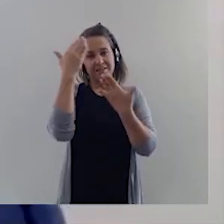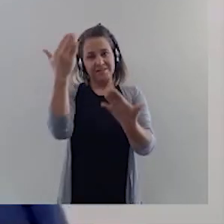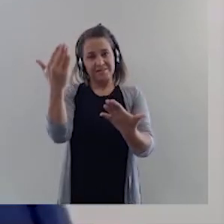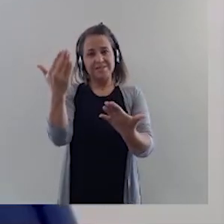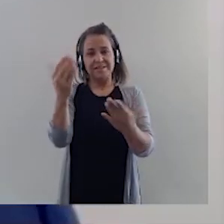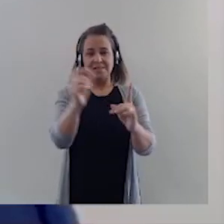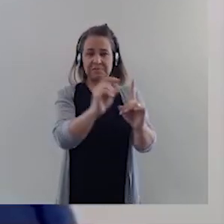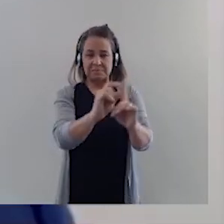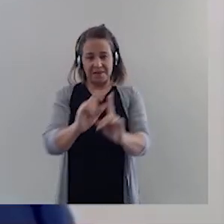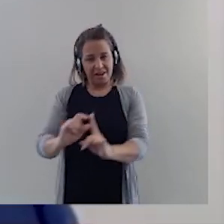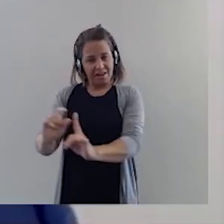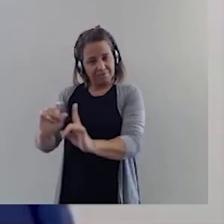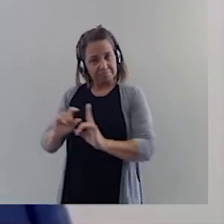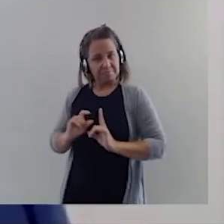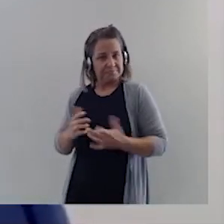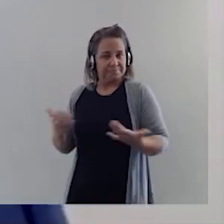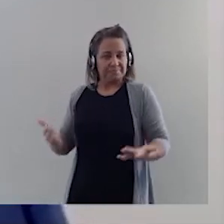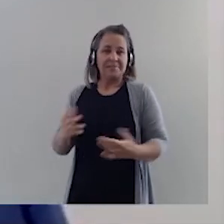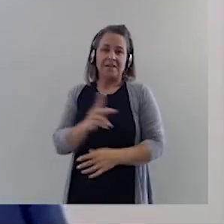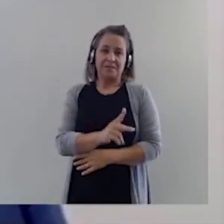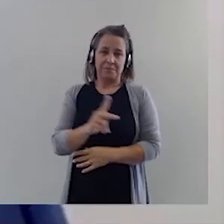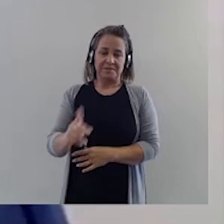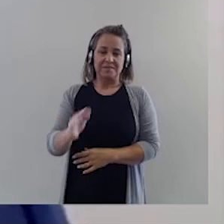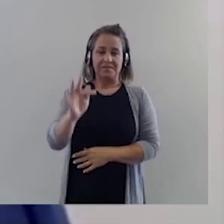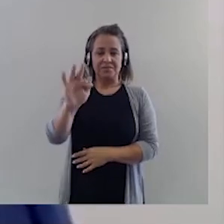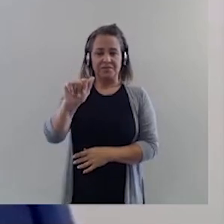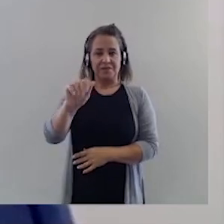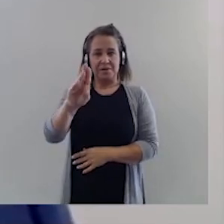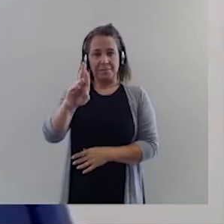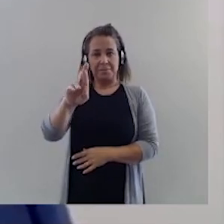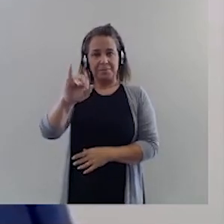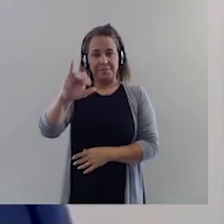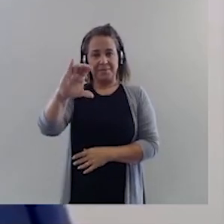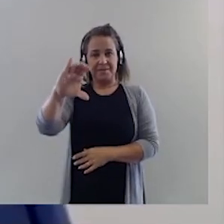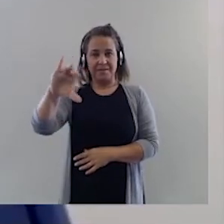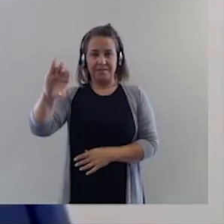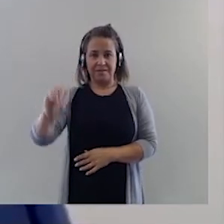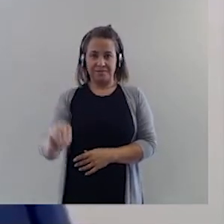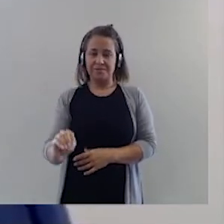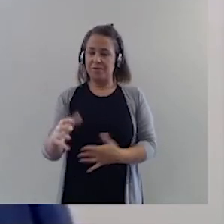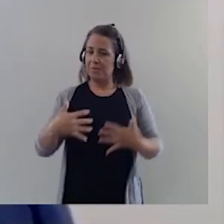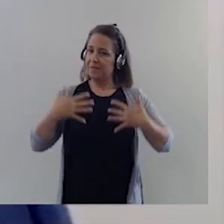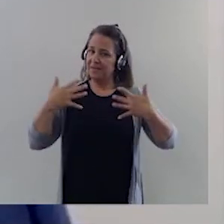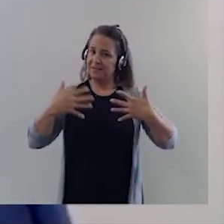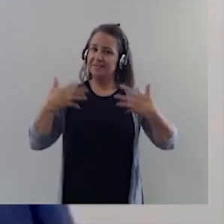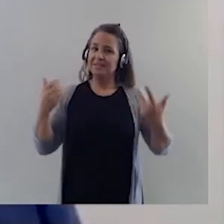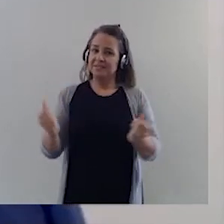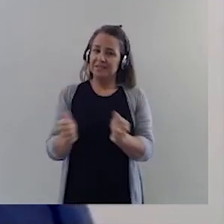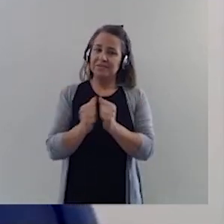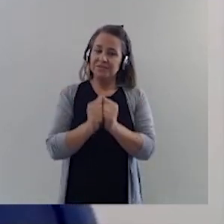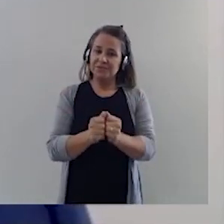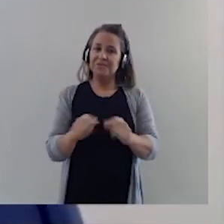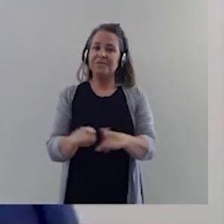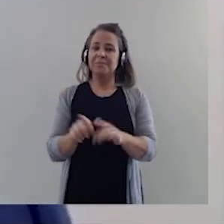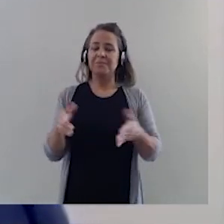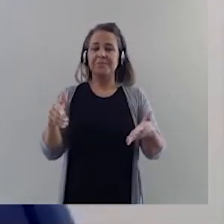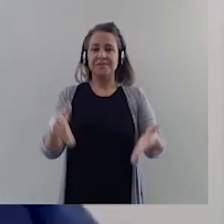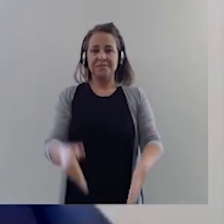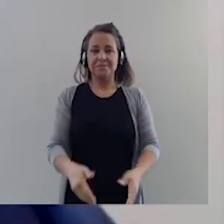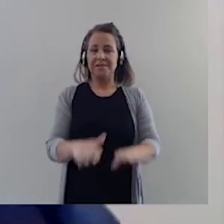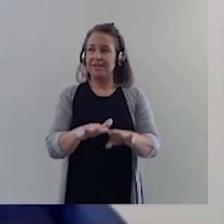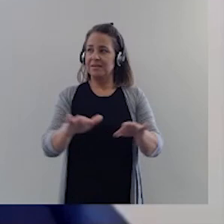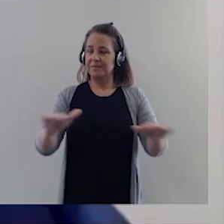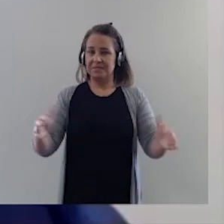essas palavras gentis do presidente Fabrício. É um enorme prazer também para mim poder participar dessa